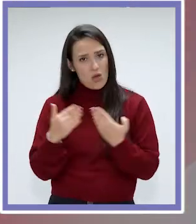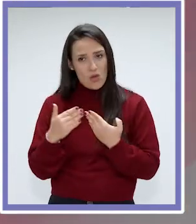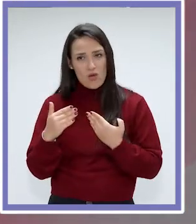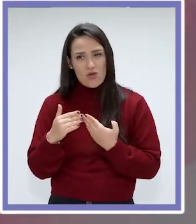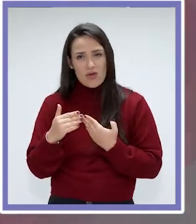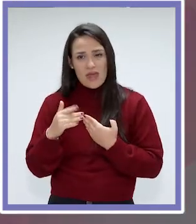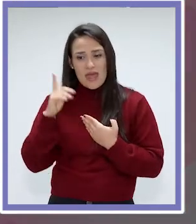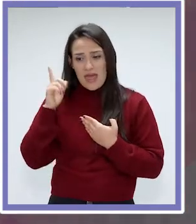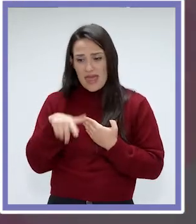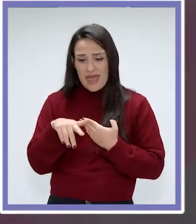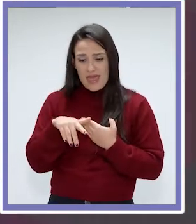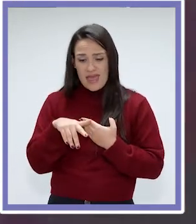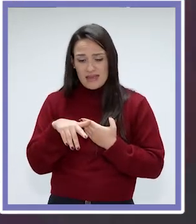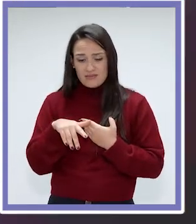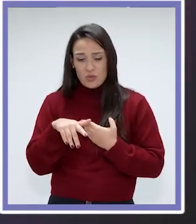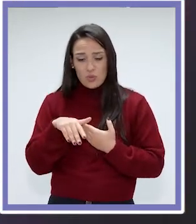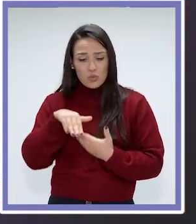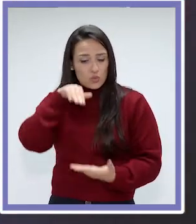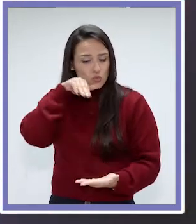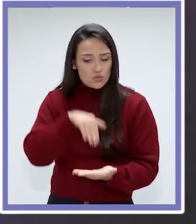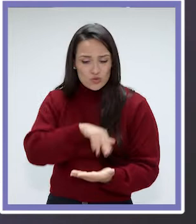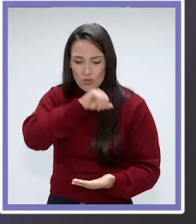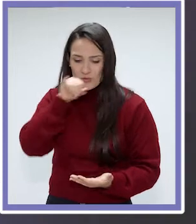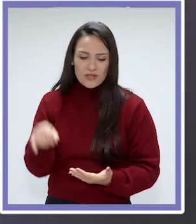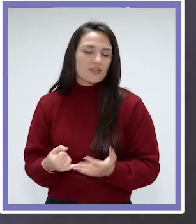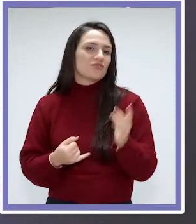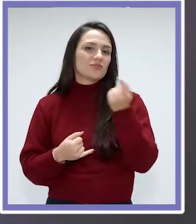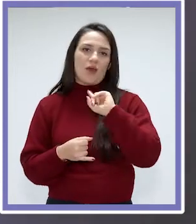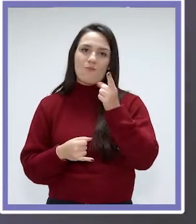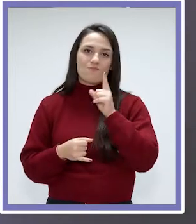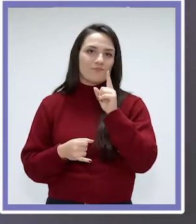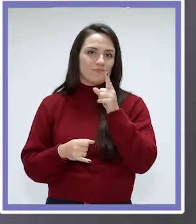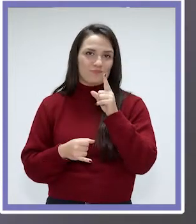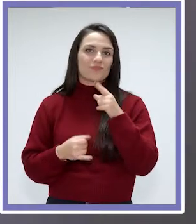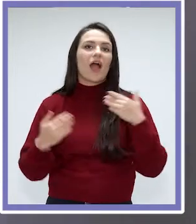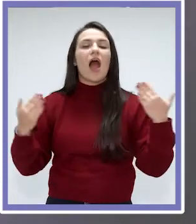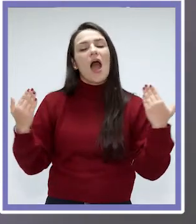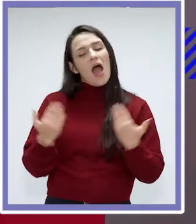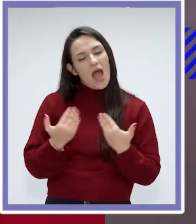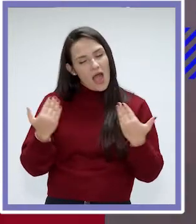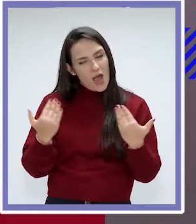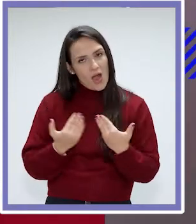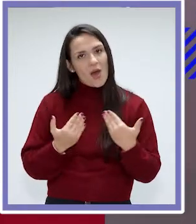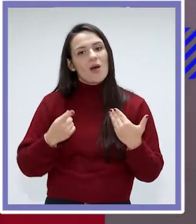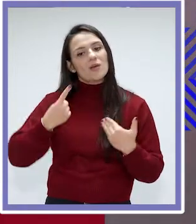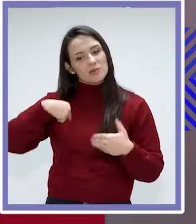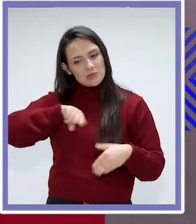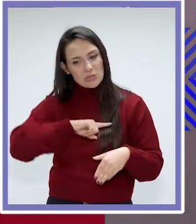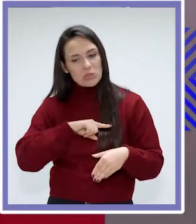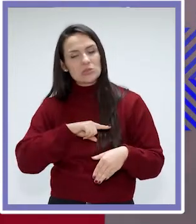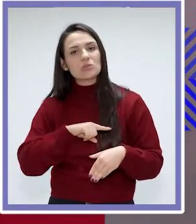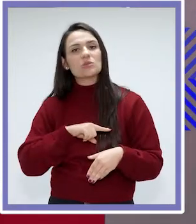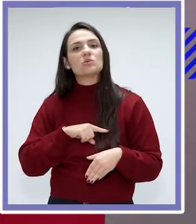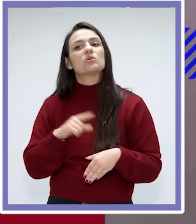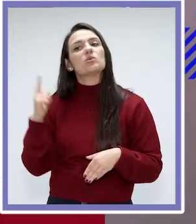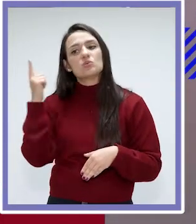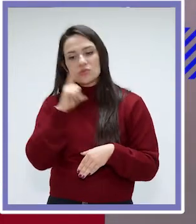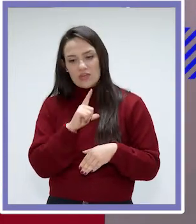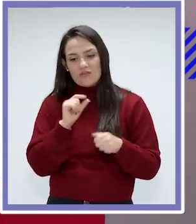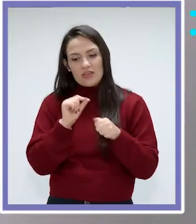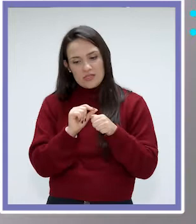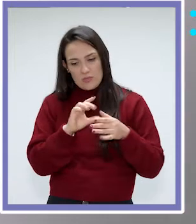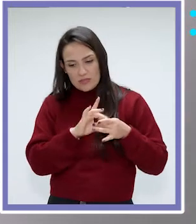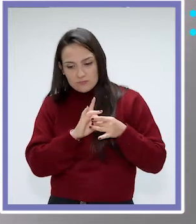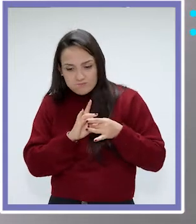essa produção, e a gente começa a ser o grande portal de integração via